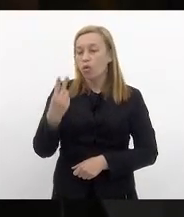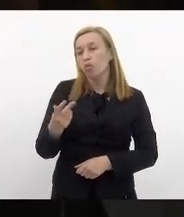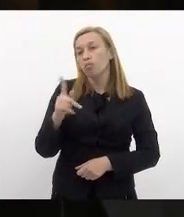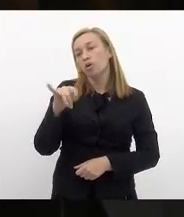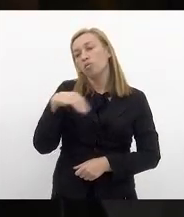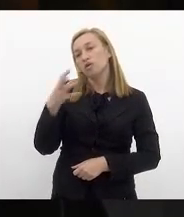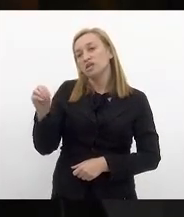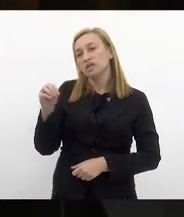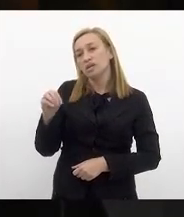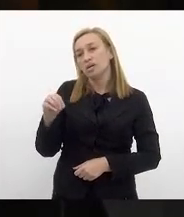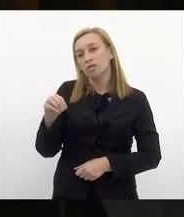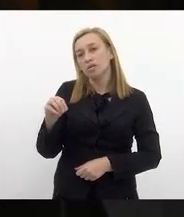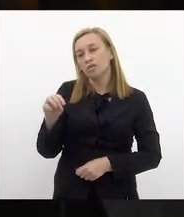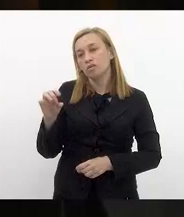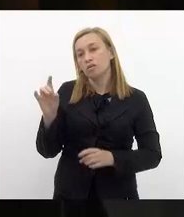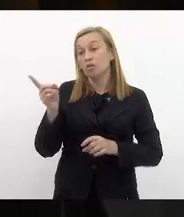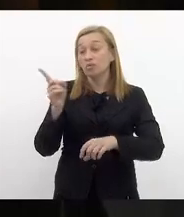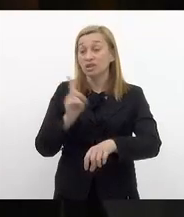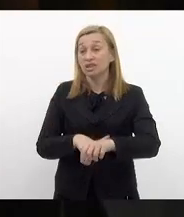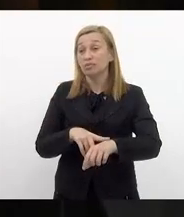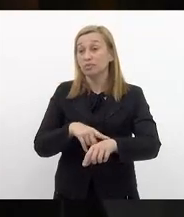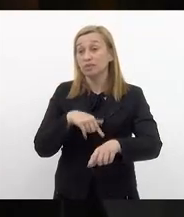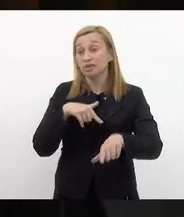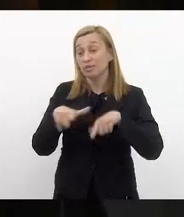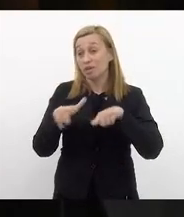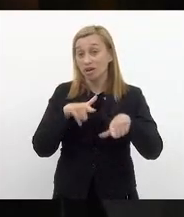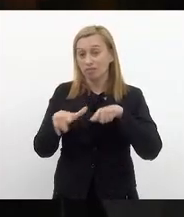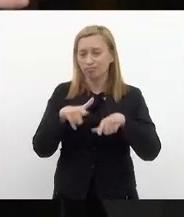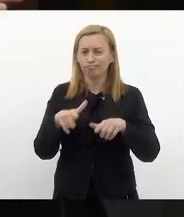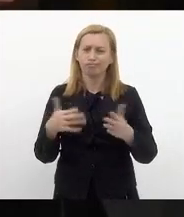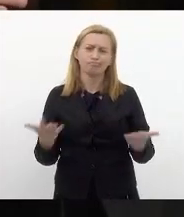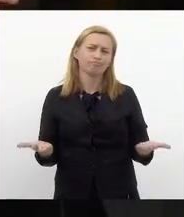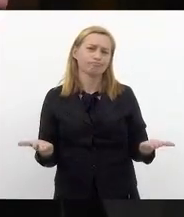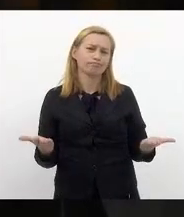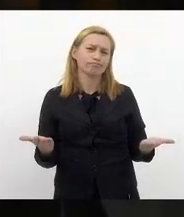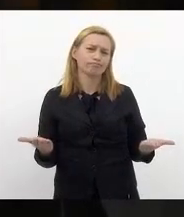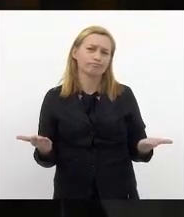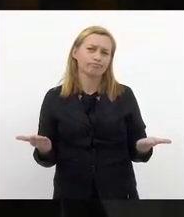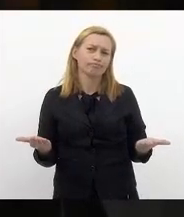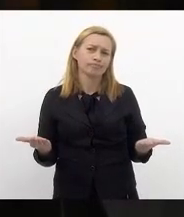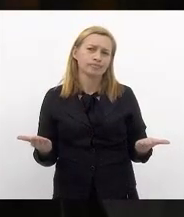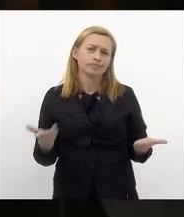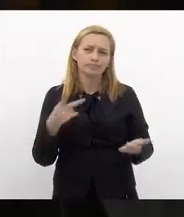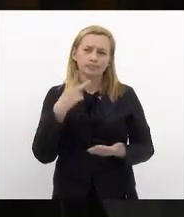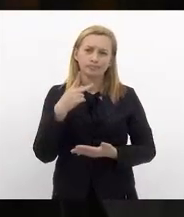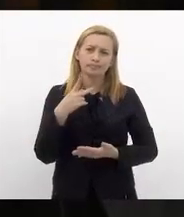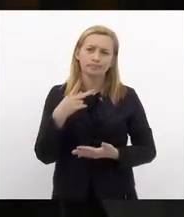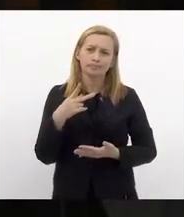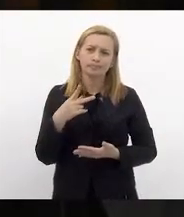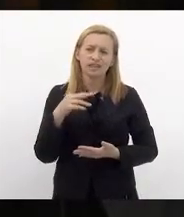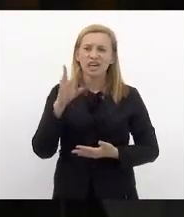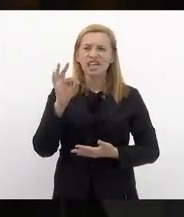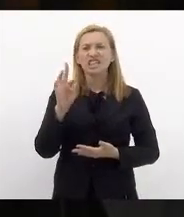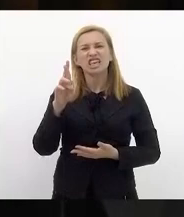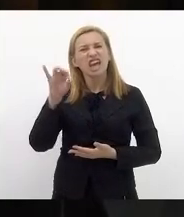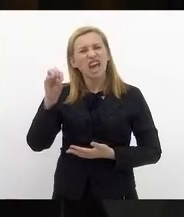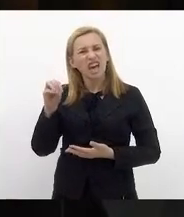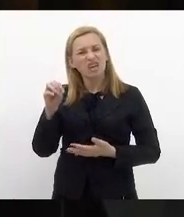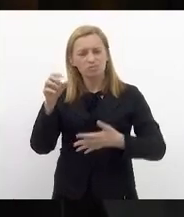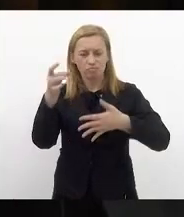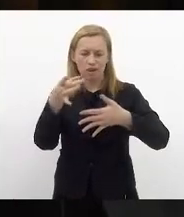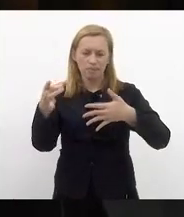seja exclusiva por tempo de serviço. Ora bolas, vamos colocar um critério para o triênio, que